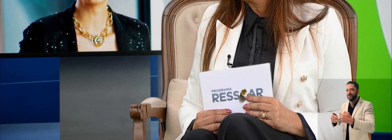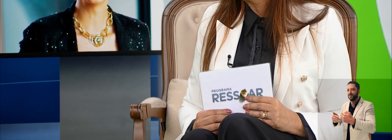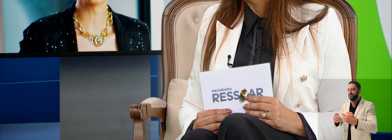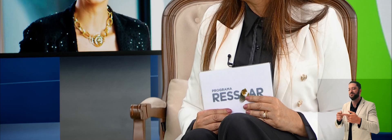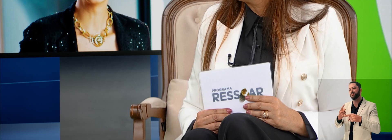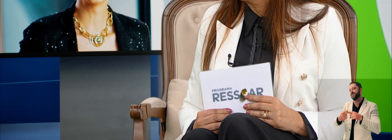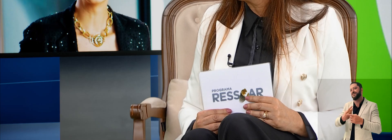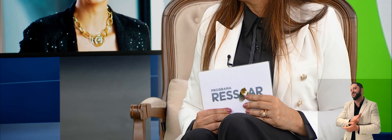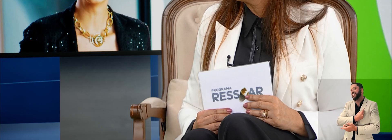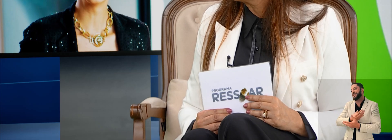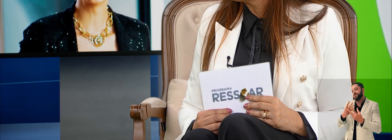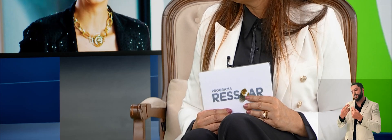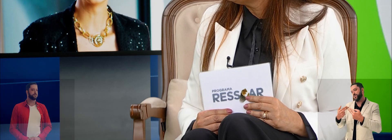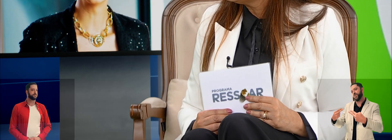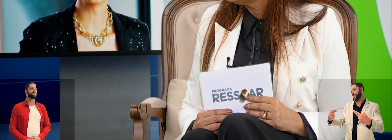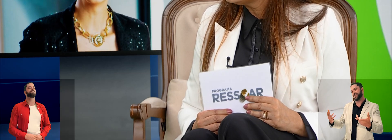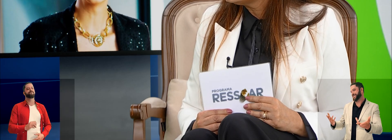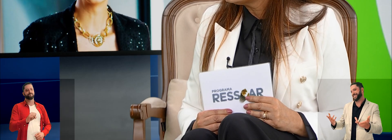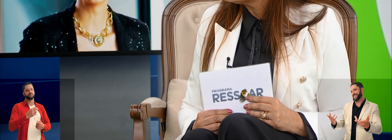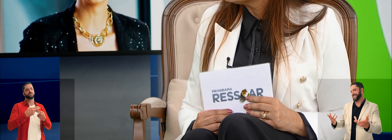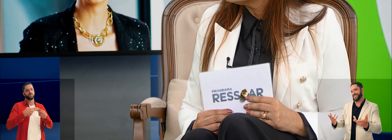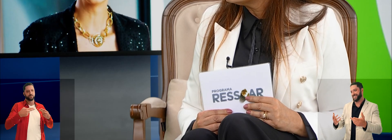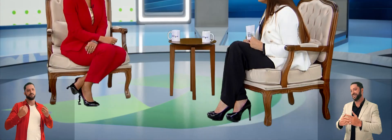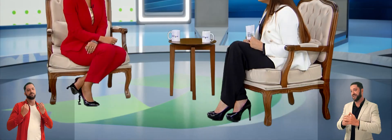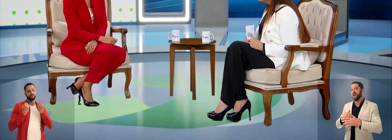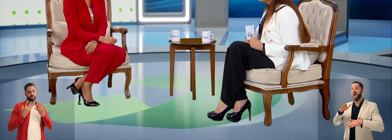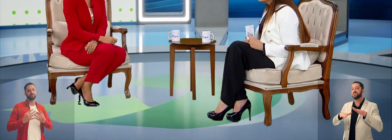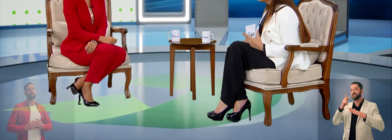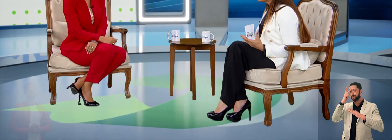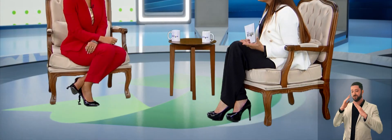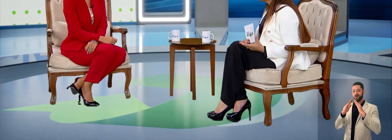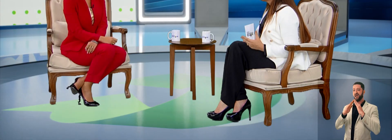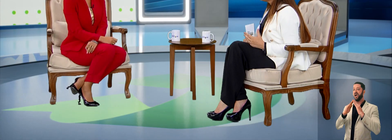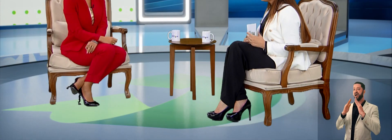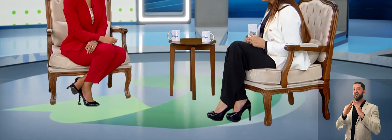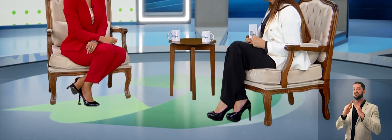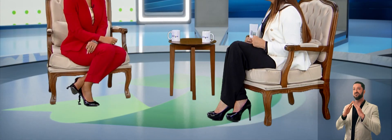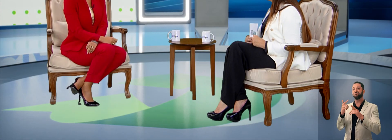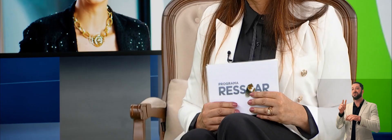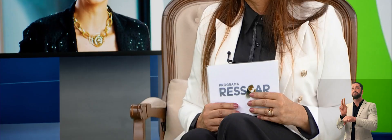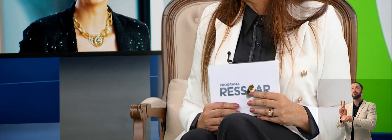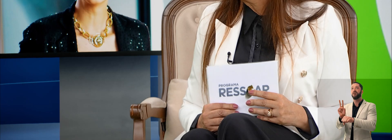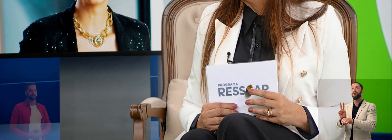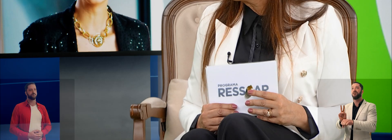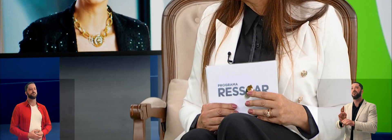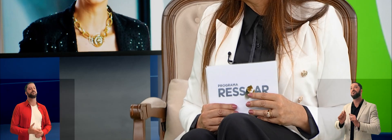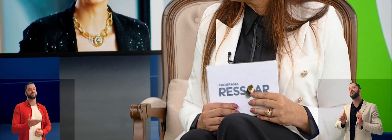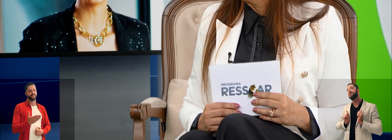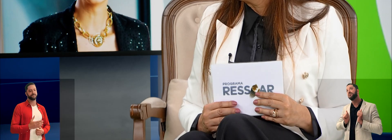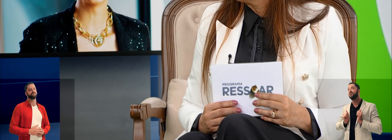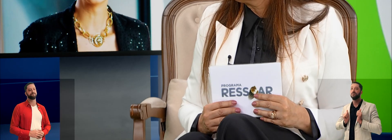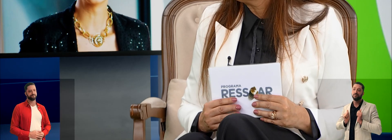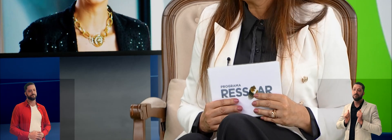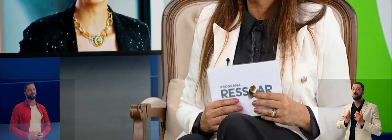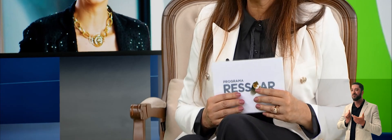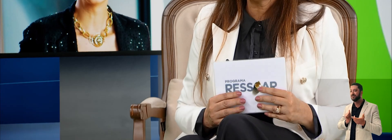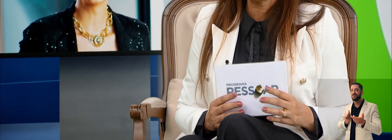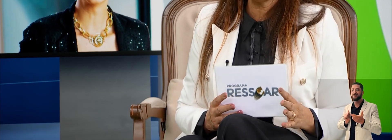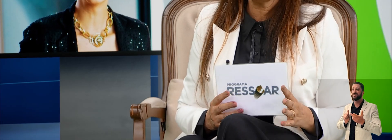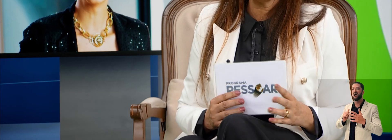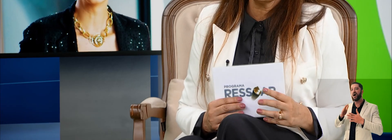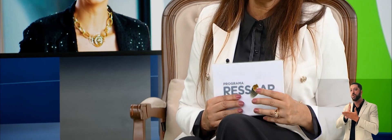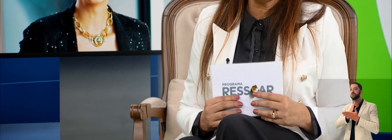processo. Porque tem muita coisa para viver, né, Grace? Muita coisa para viver. E às vezes a pessoa está em casa desesperançada, né? Tem